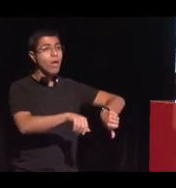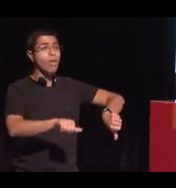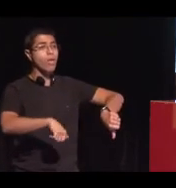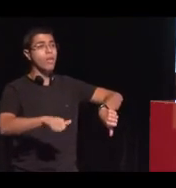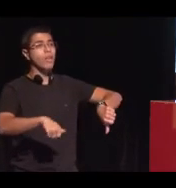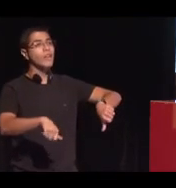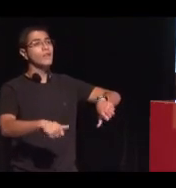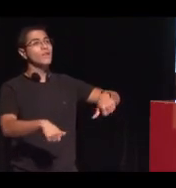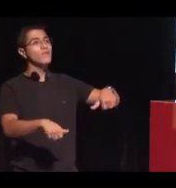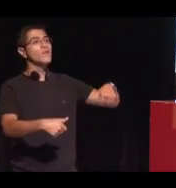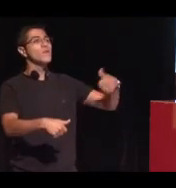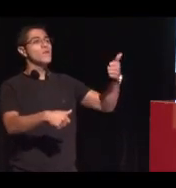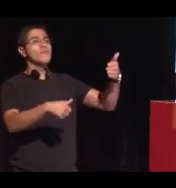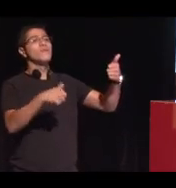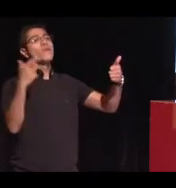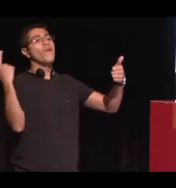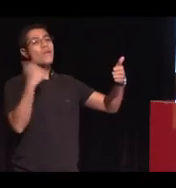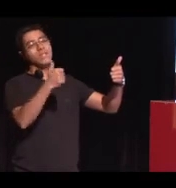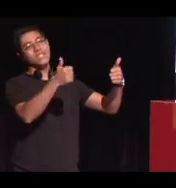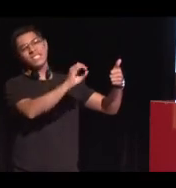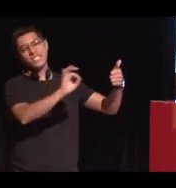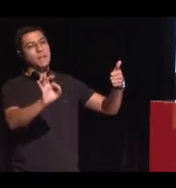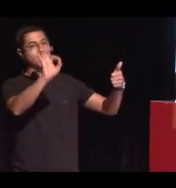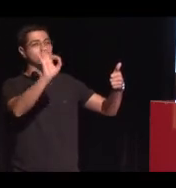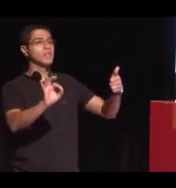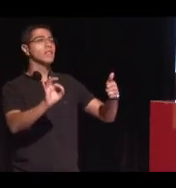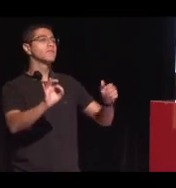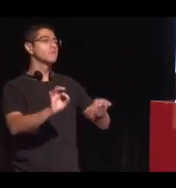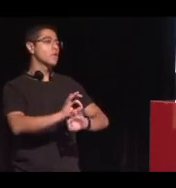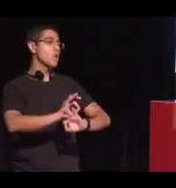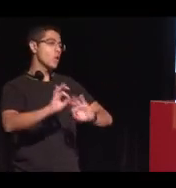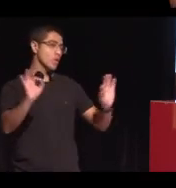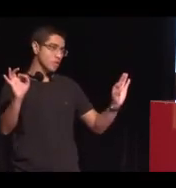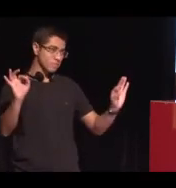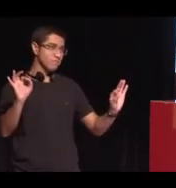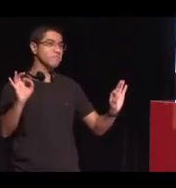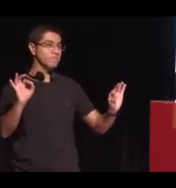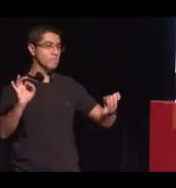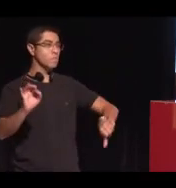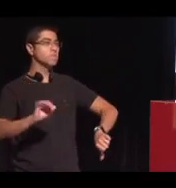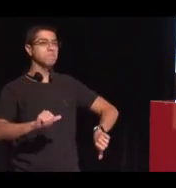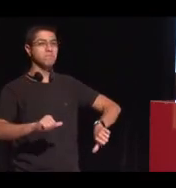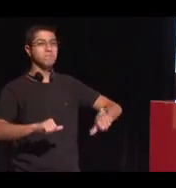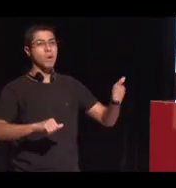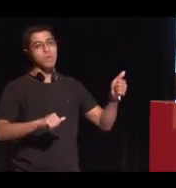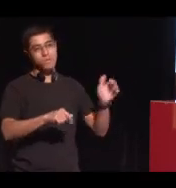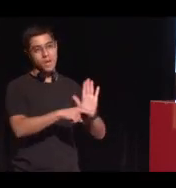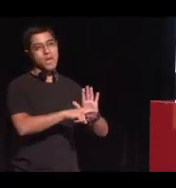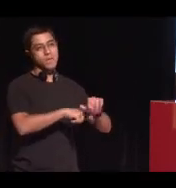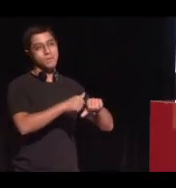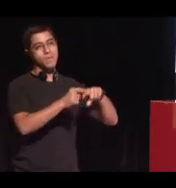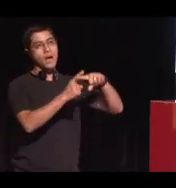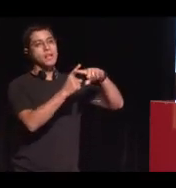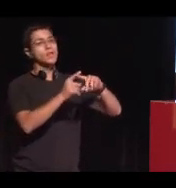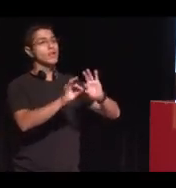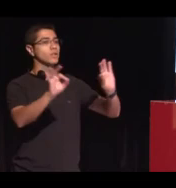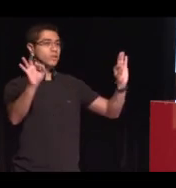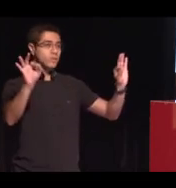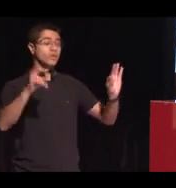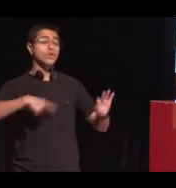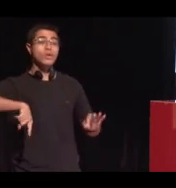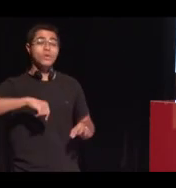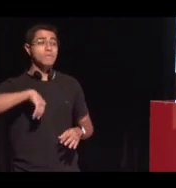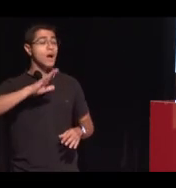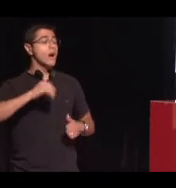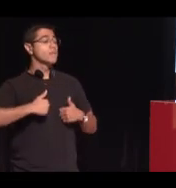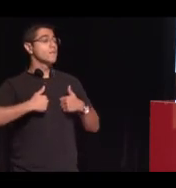100%, né, quando a gente já estava trabalhando no estrangulamento. Então, foi quase de um extremo ao outro. Isso foi uma das coisas que mais deu orgulho